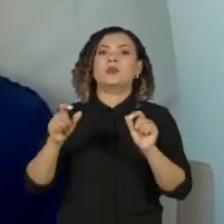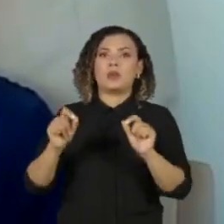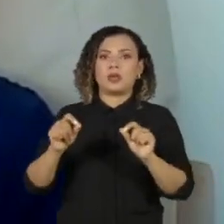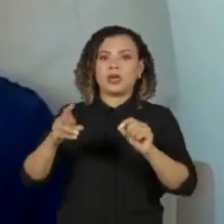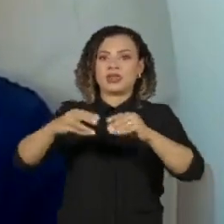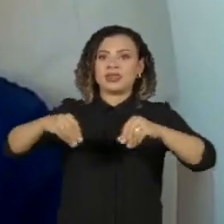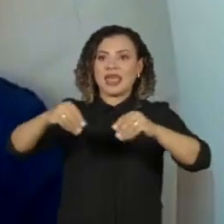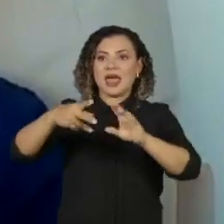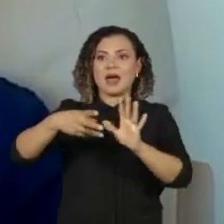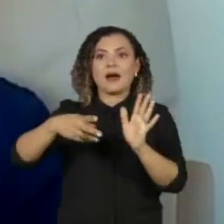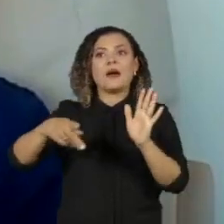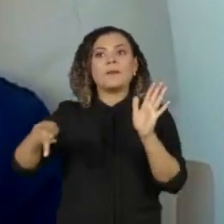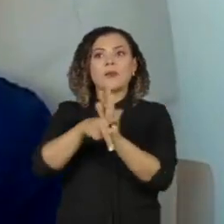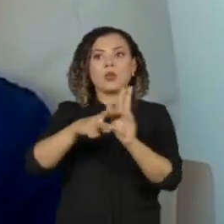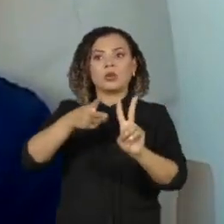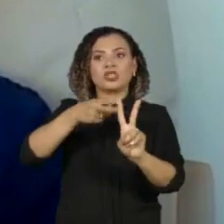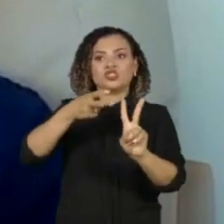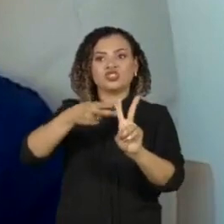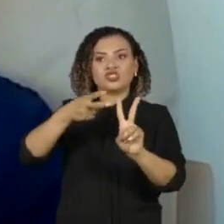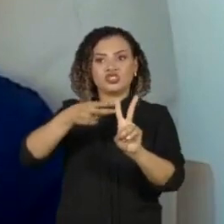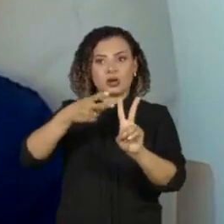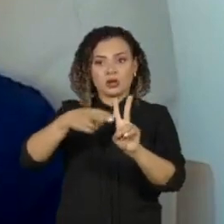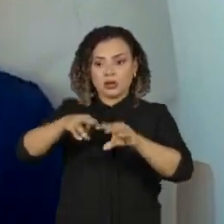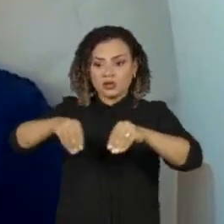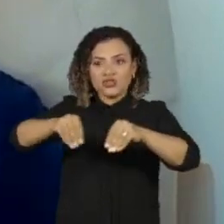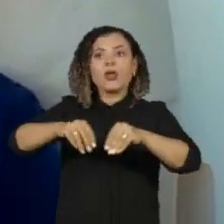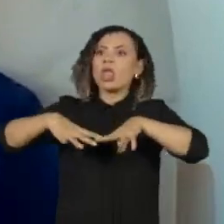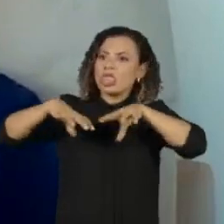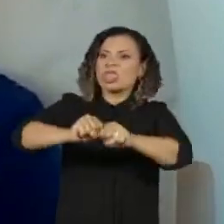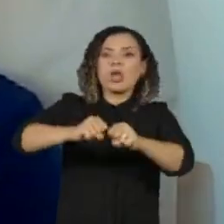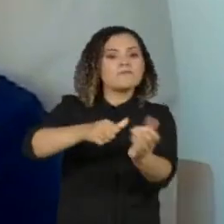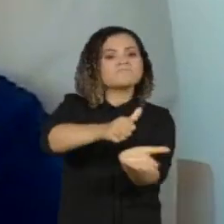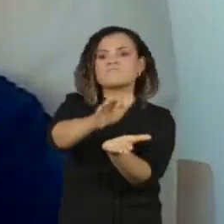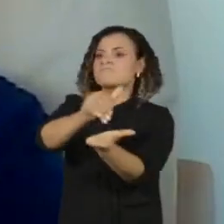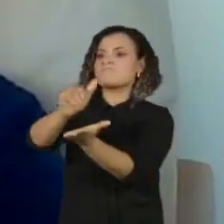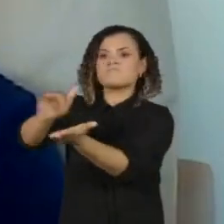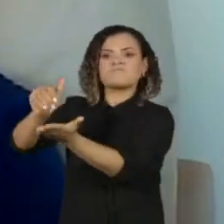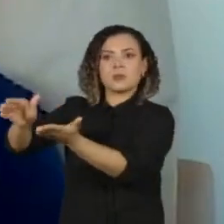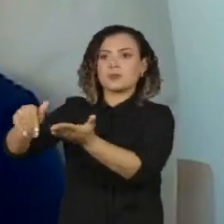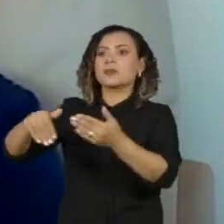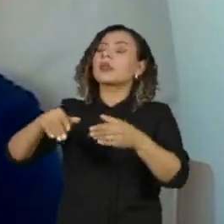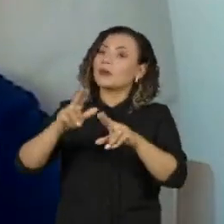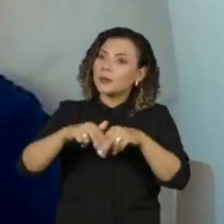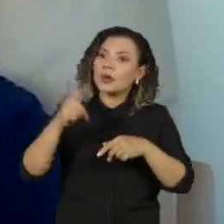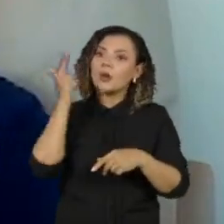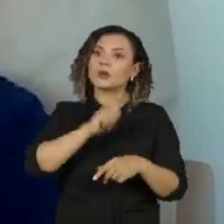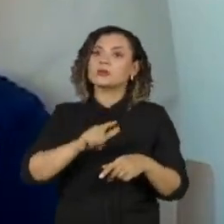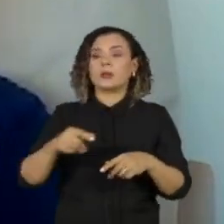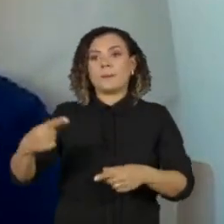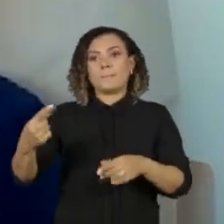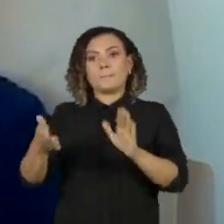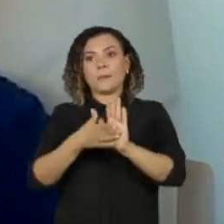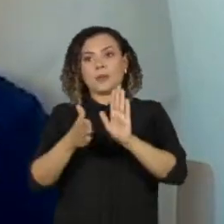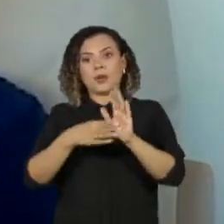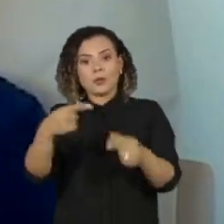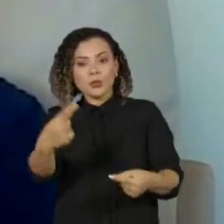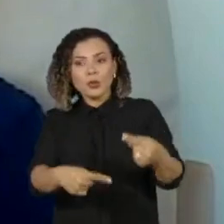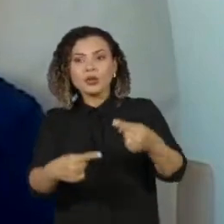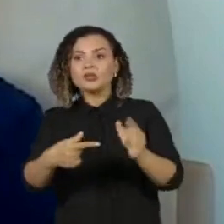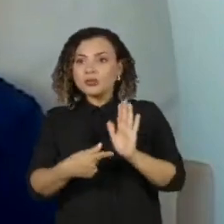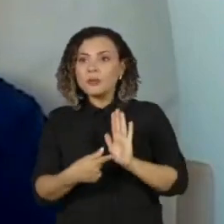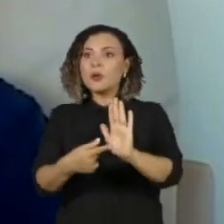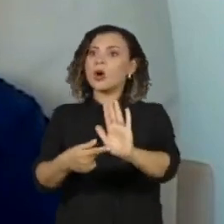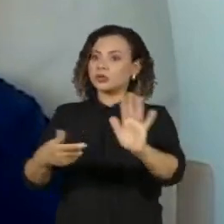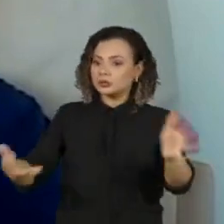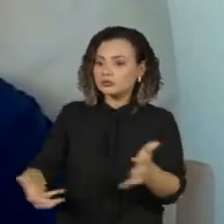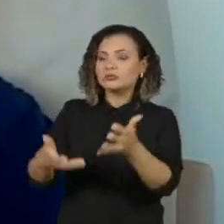de terras indígenas invadidas. Então, há muitas ações emergenciais para que a política sinalize